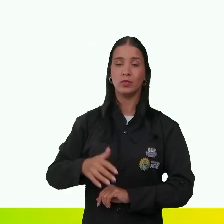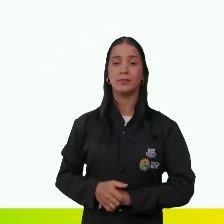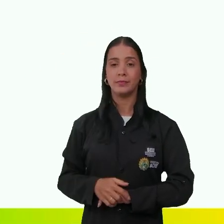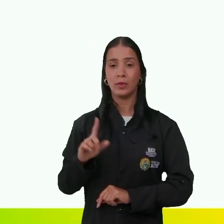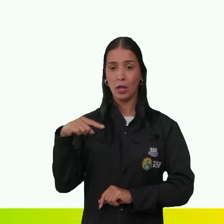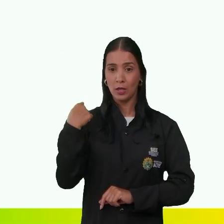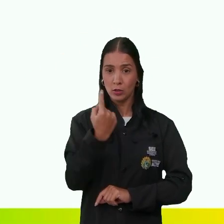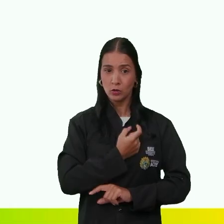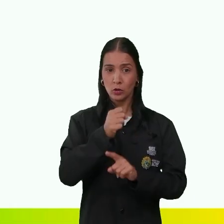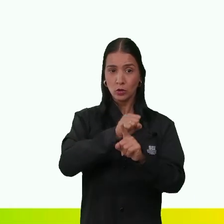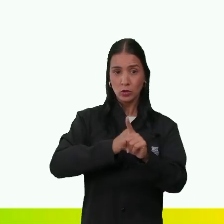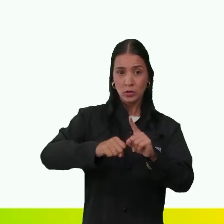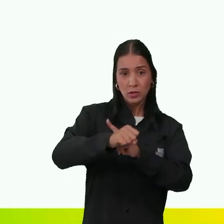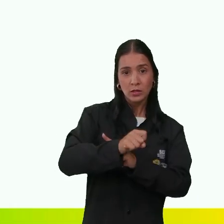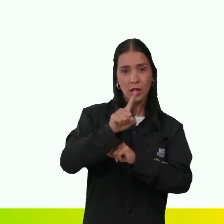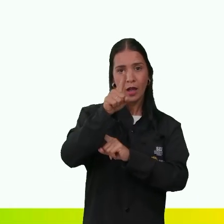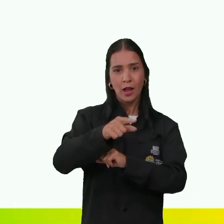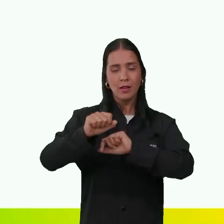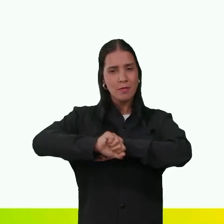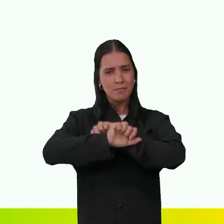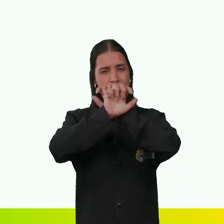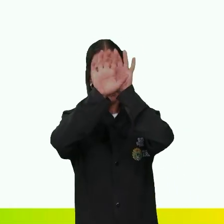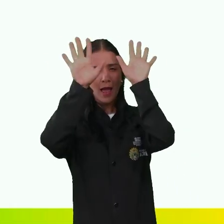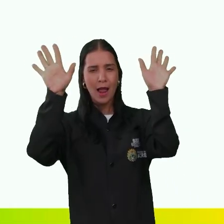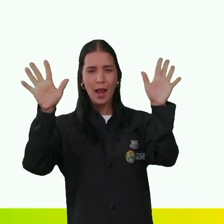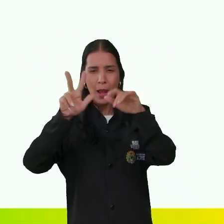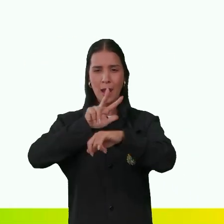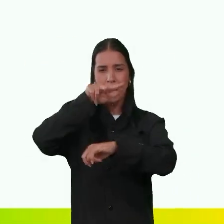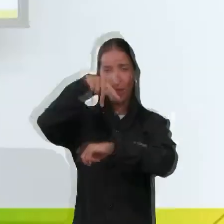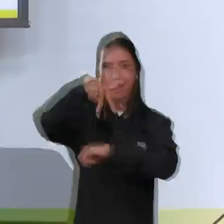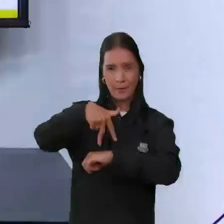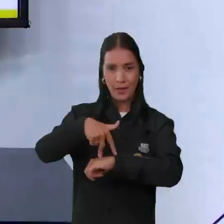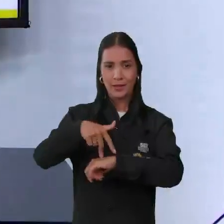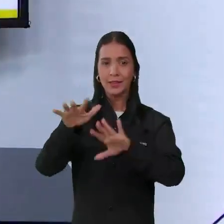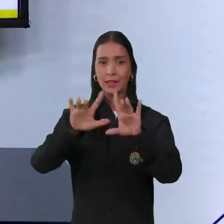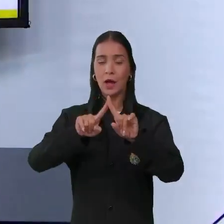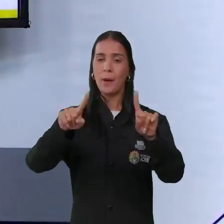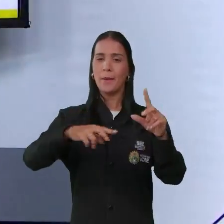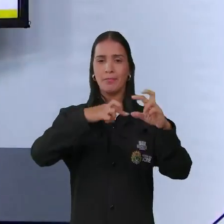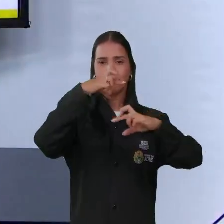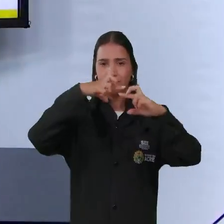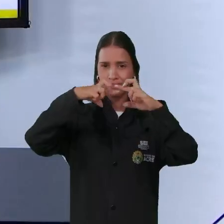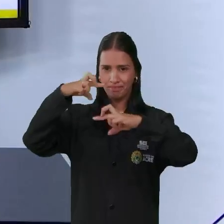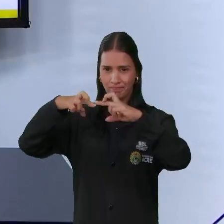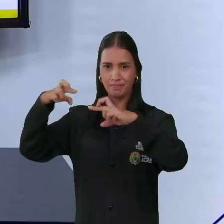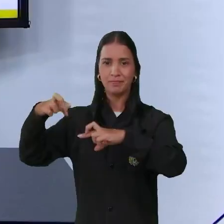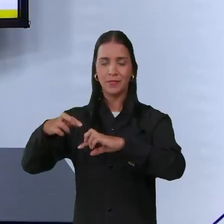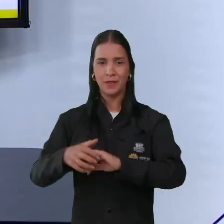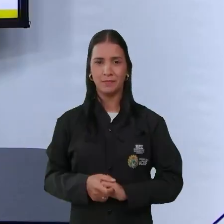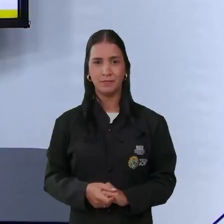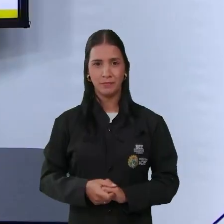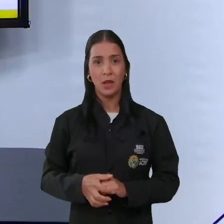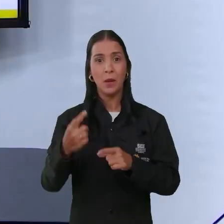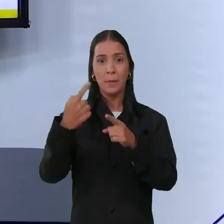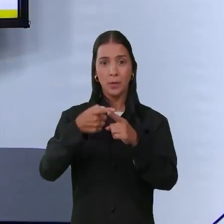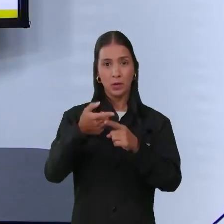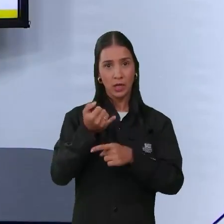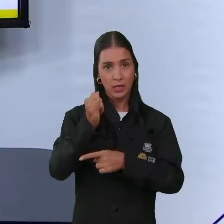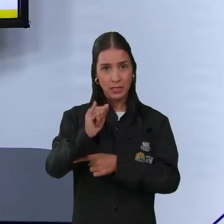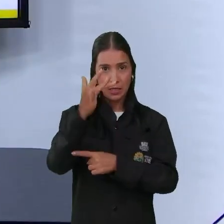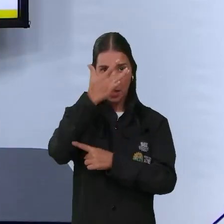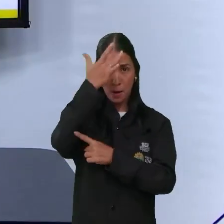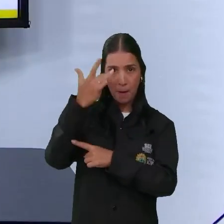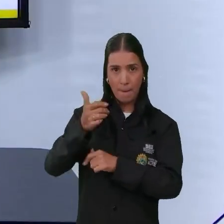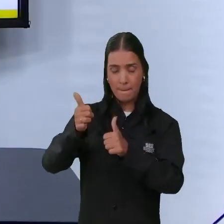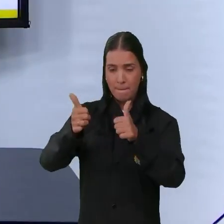espetáculo, mas de vigilância. Então ele acreditava que para que a gente tenha uma sociedade de pessoas dóceis, a